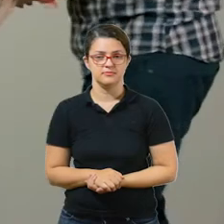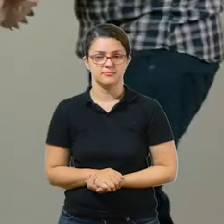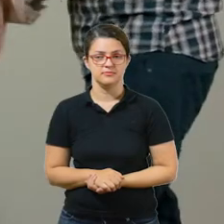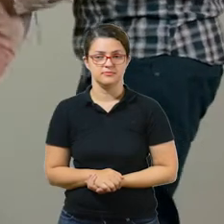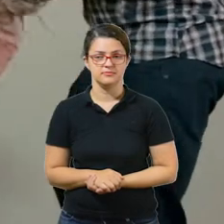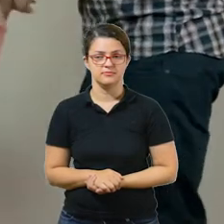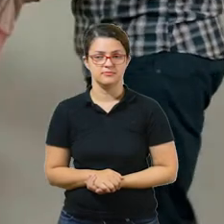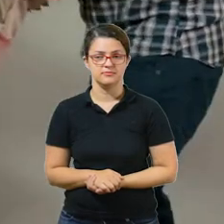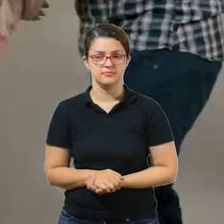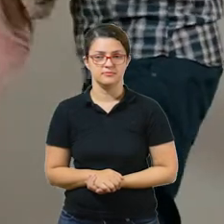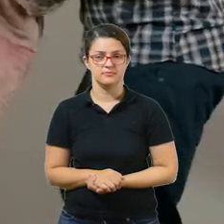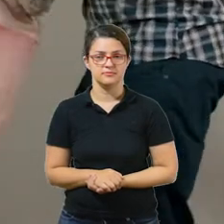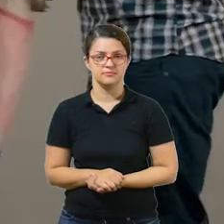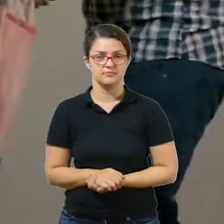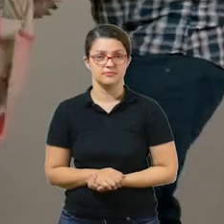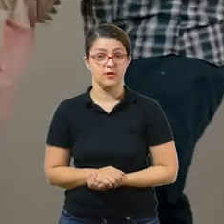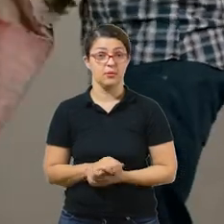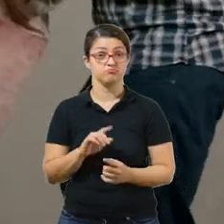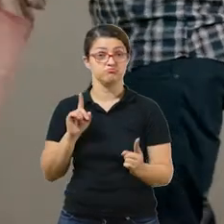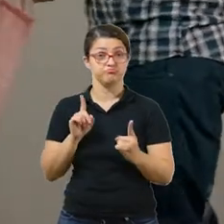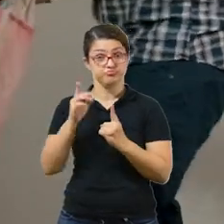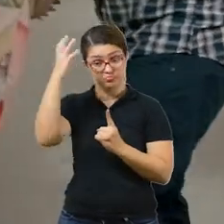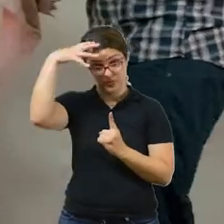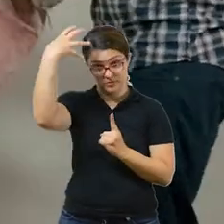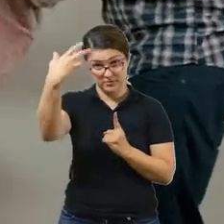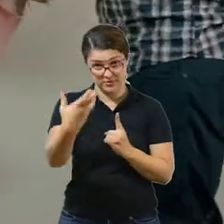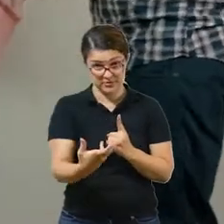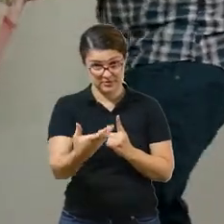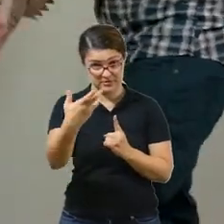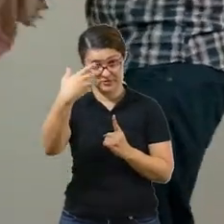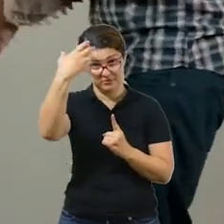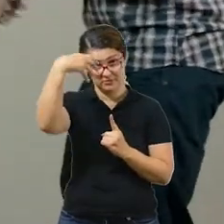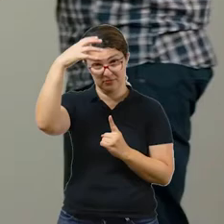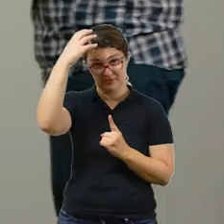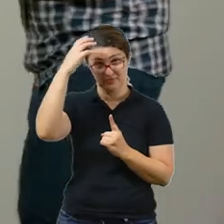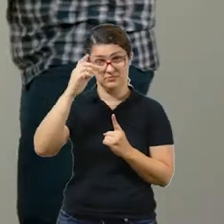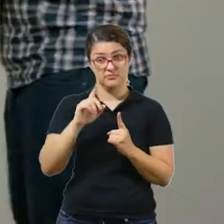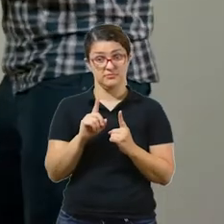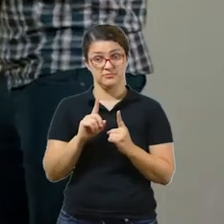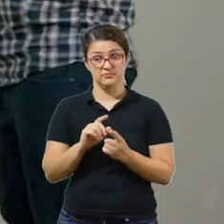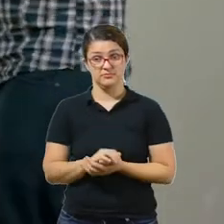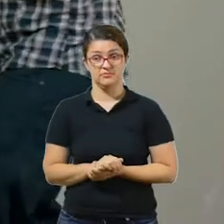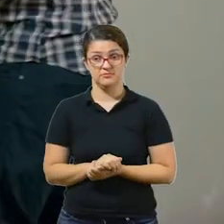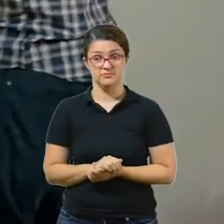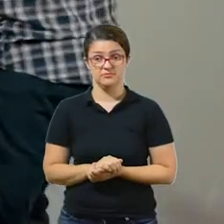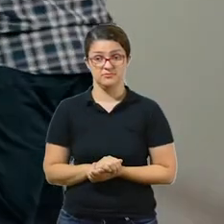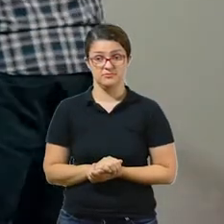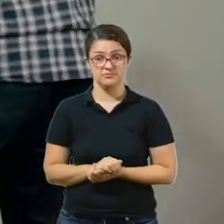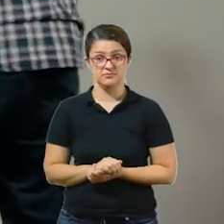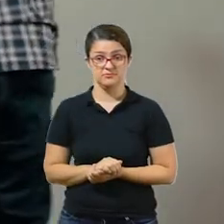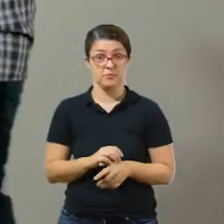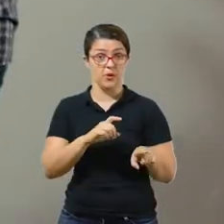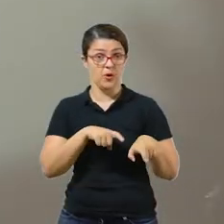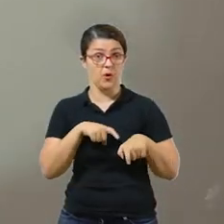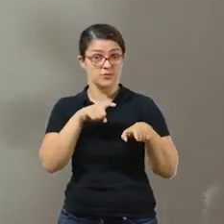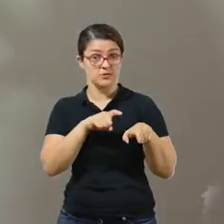com o amigo, a importância do amigo nesses tempos difíceis de distanciamento. Caminho da Roça.